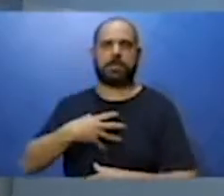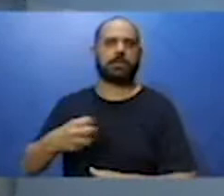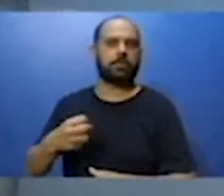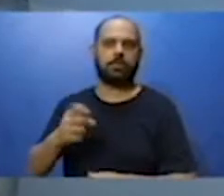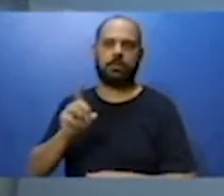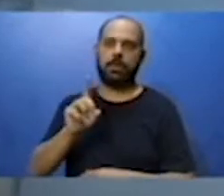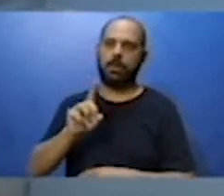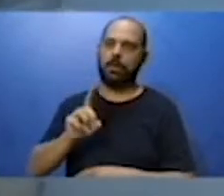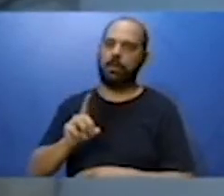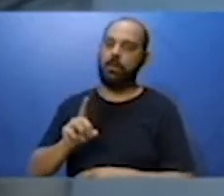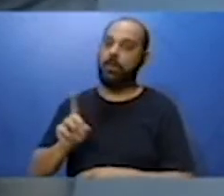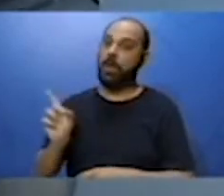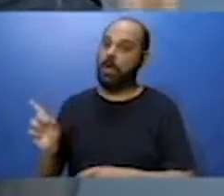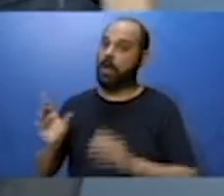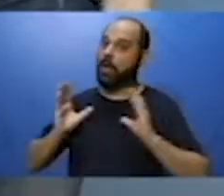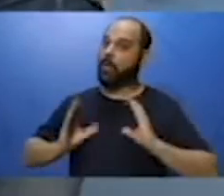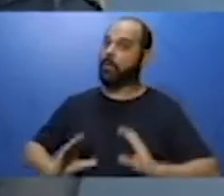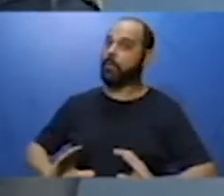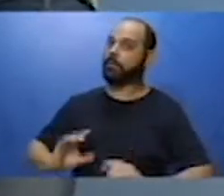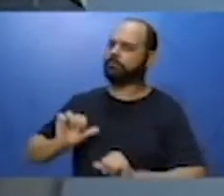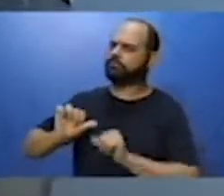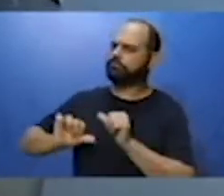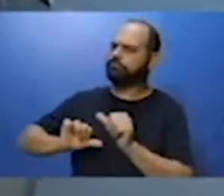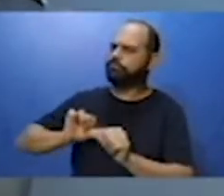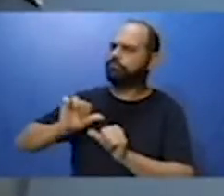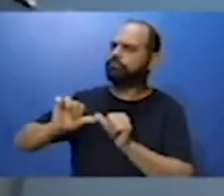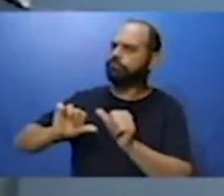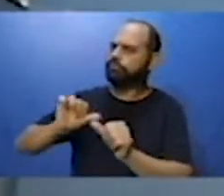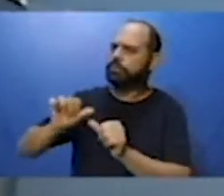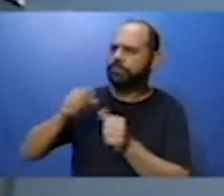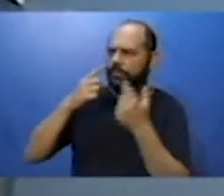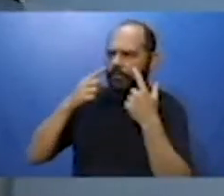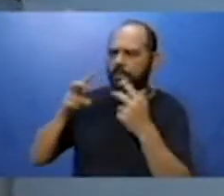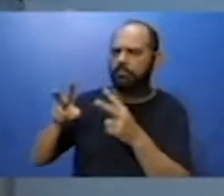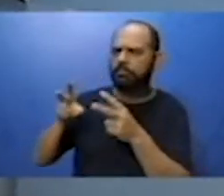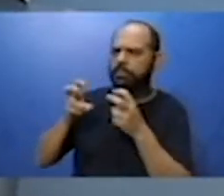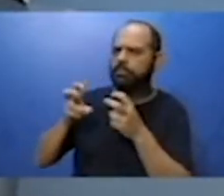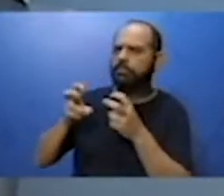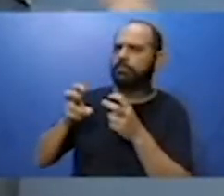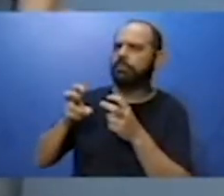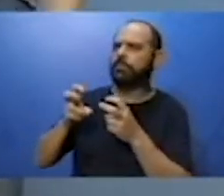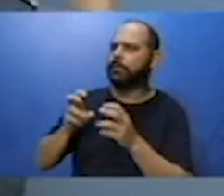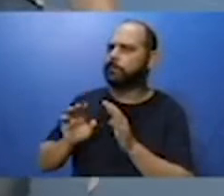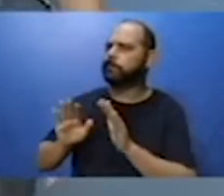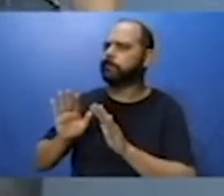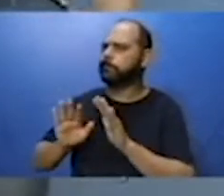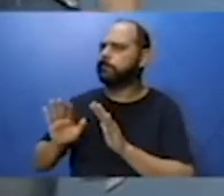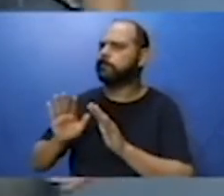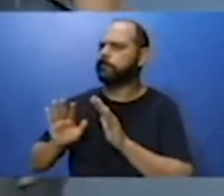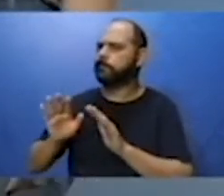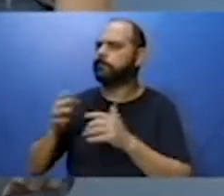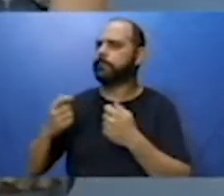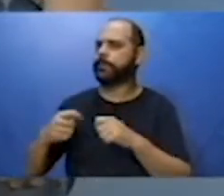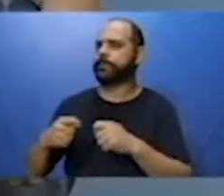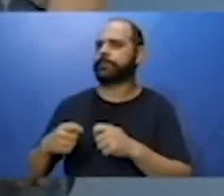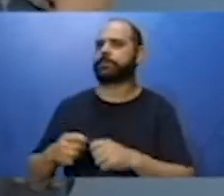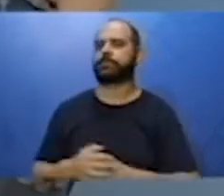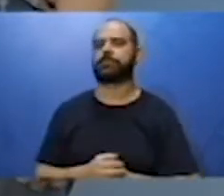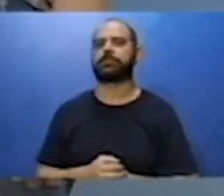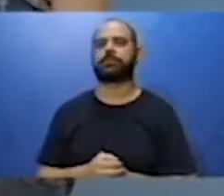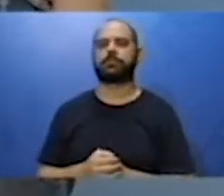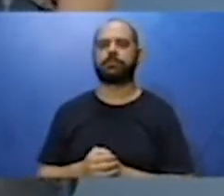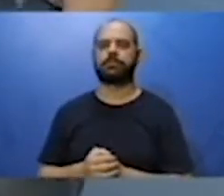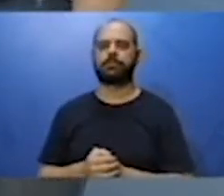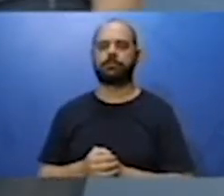sim uma mudança brusca de comportamento, ou mesmo que não seja brusca, é bom que a gente fique atento.